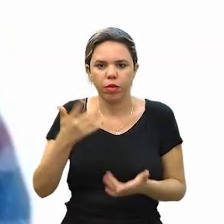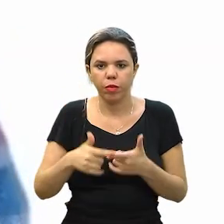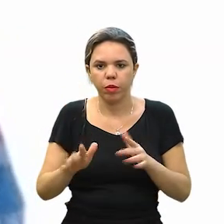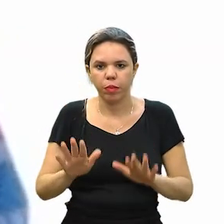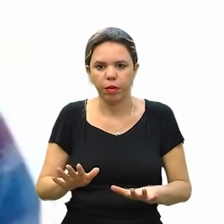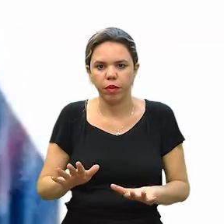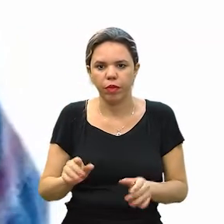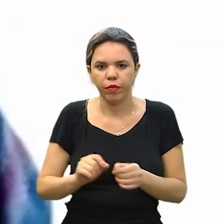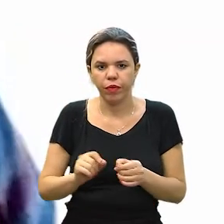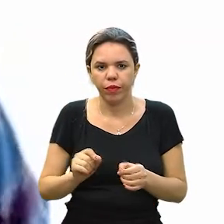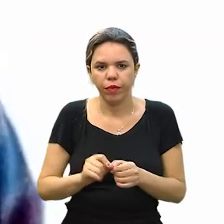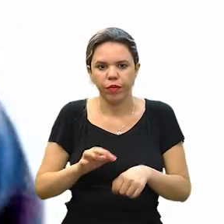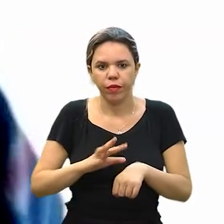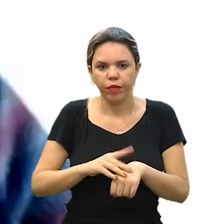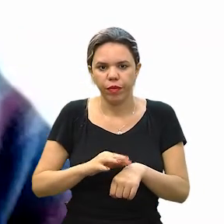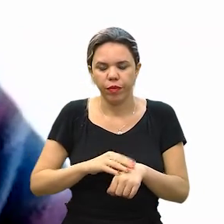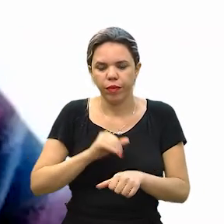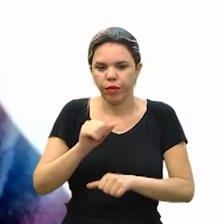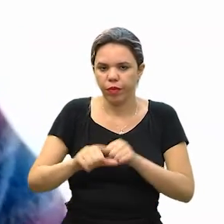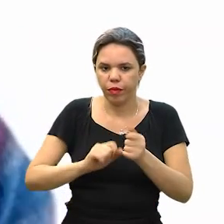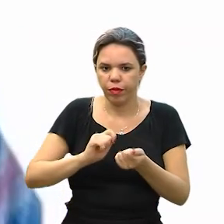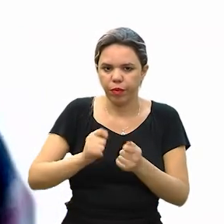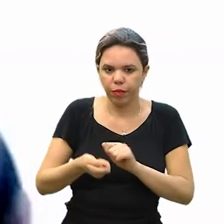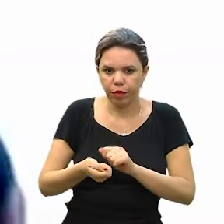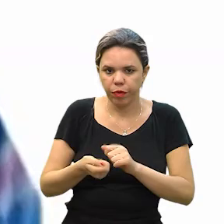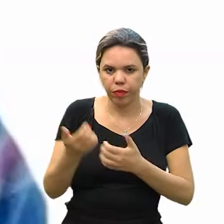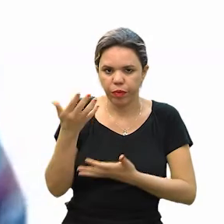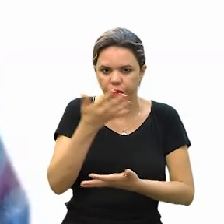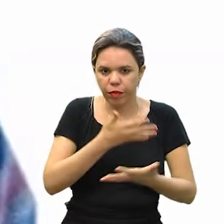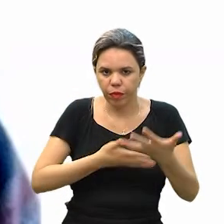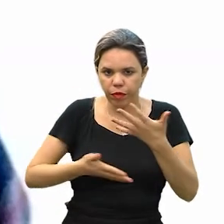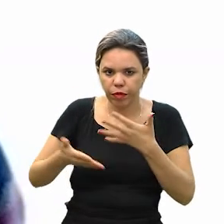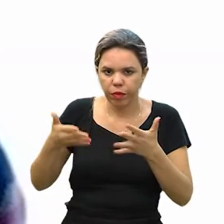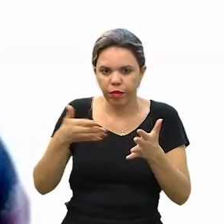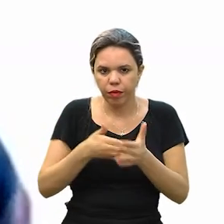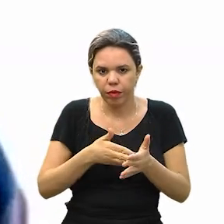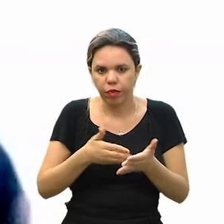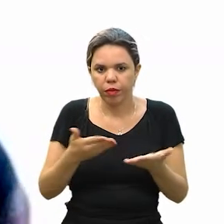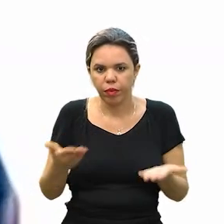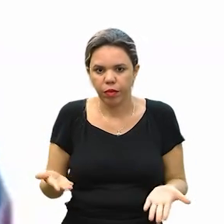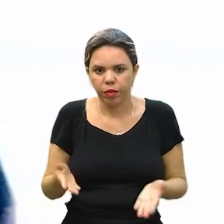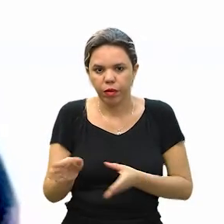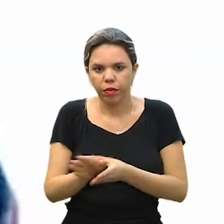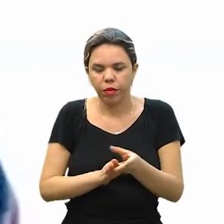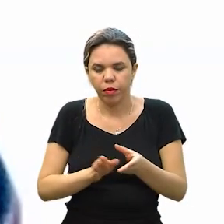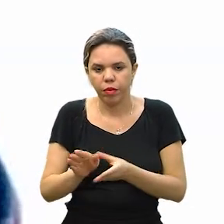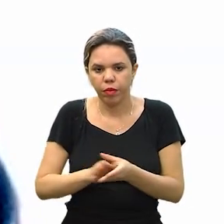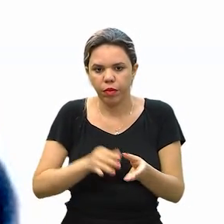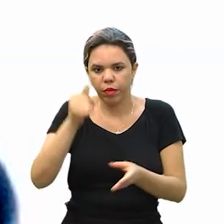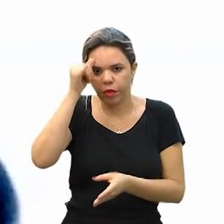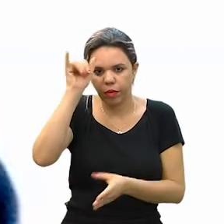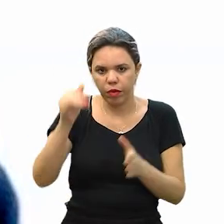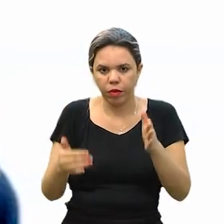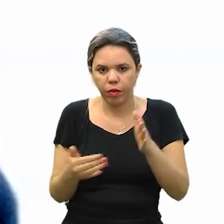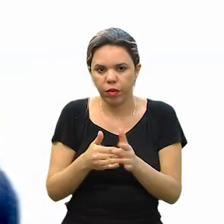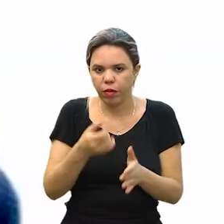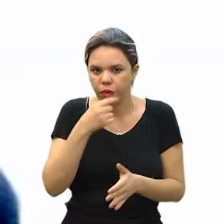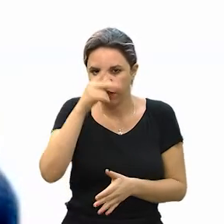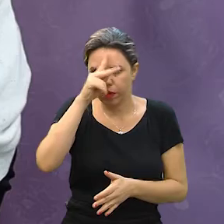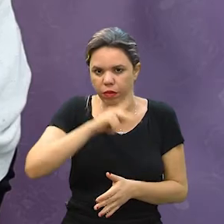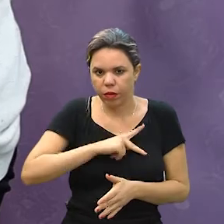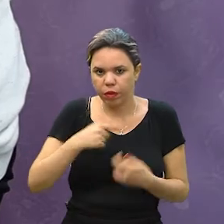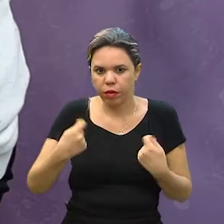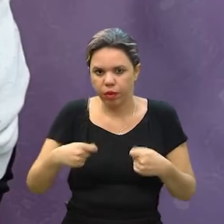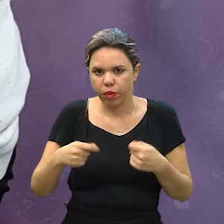resolve o problema e ele ainda faz com que a doença se modifique, atrapalhe o diagnóstico. Então, a gente recomenda que se evite ao máximo a